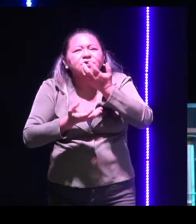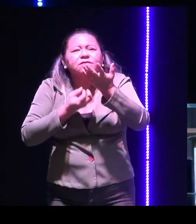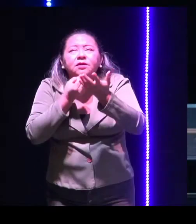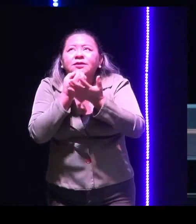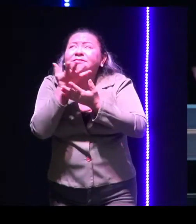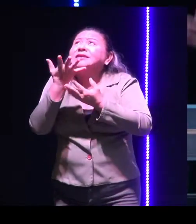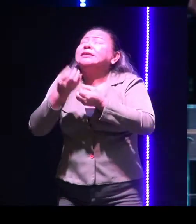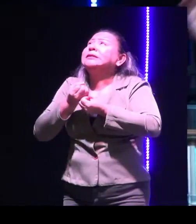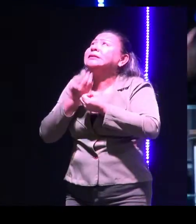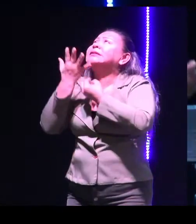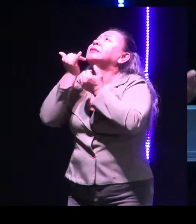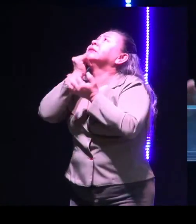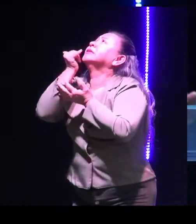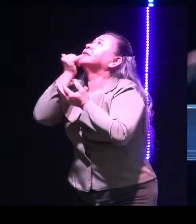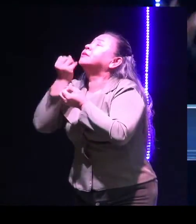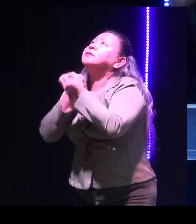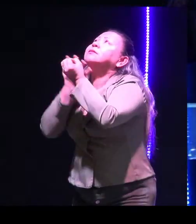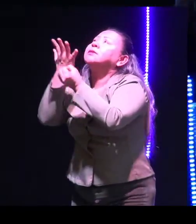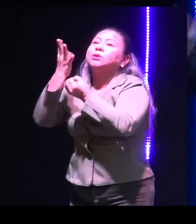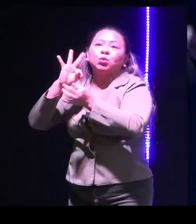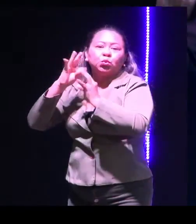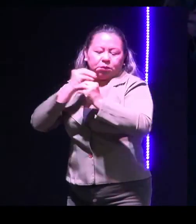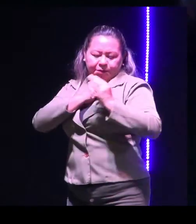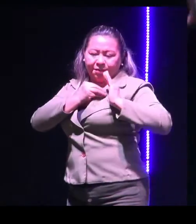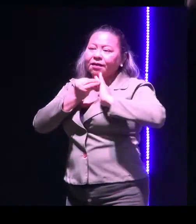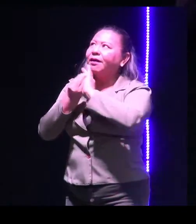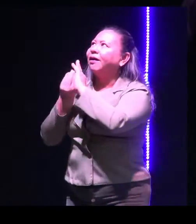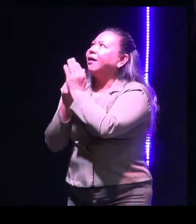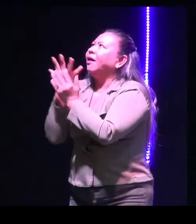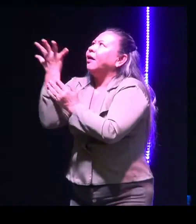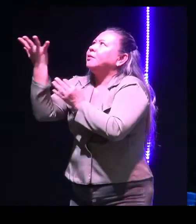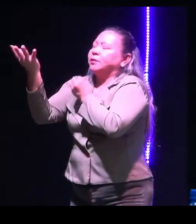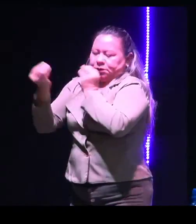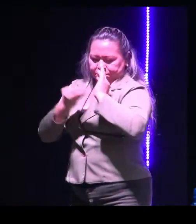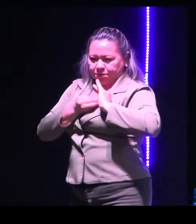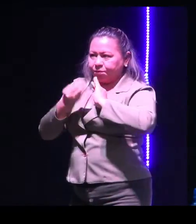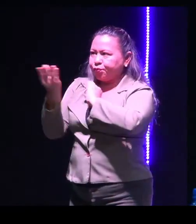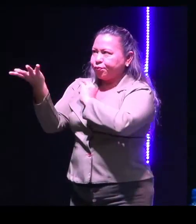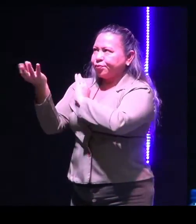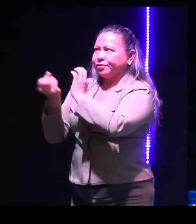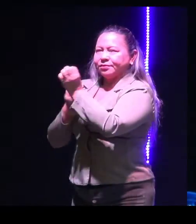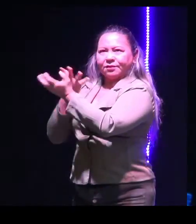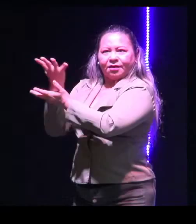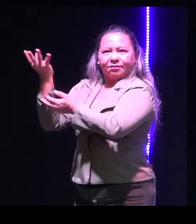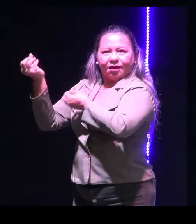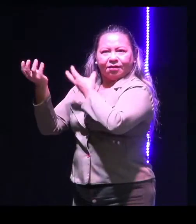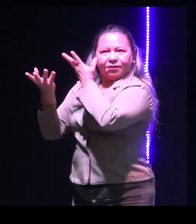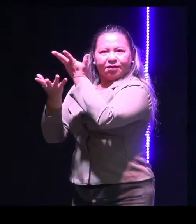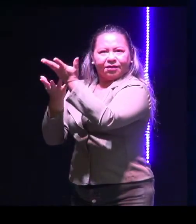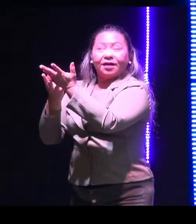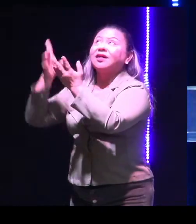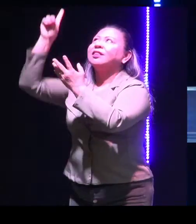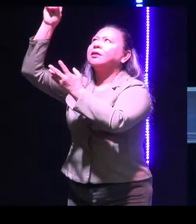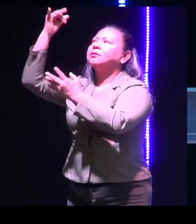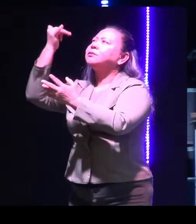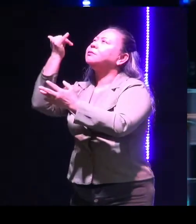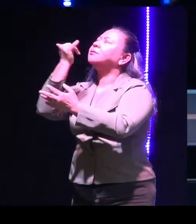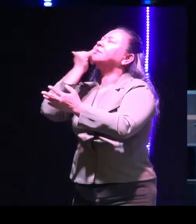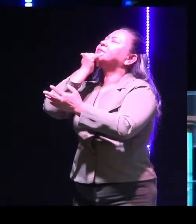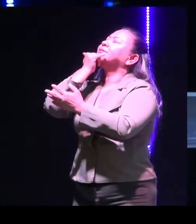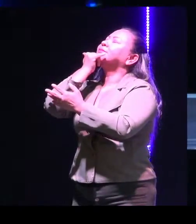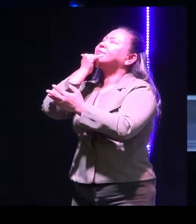Se confessarmos os nossos pecados, Ele é fiel e justo. Se o Senhor não